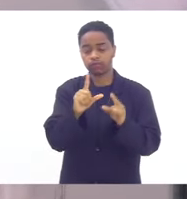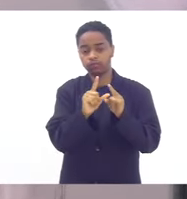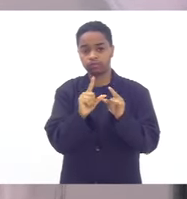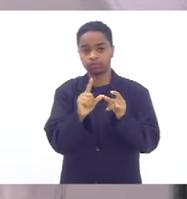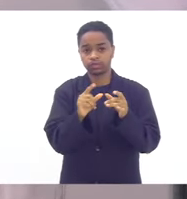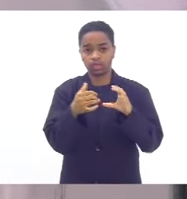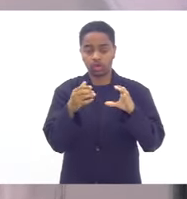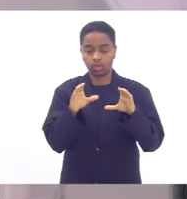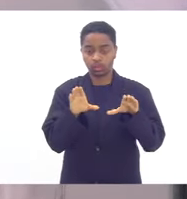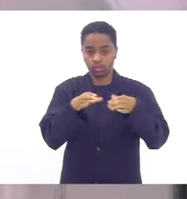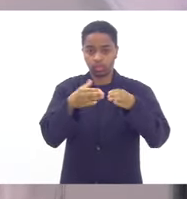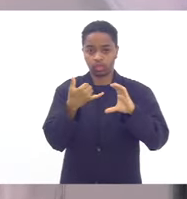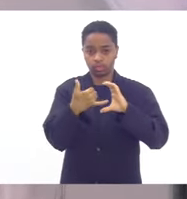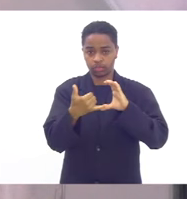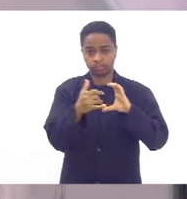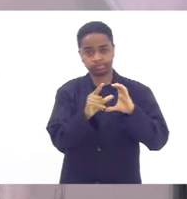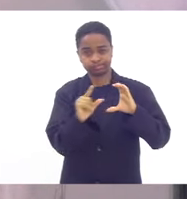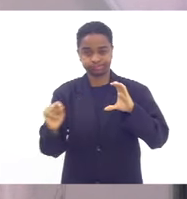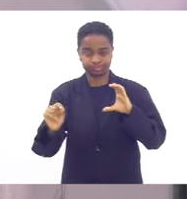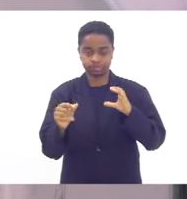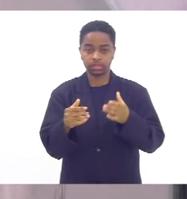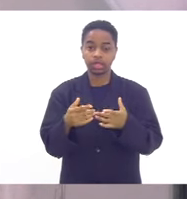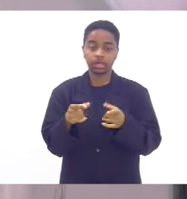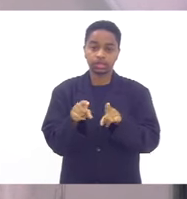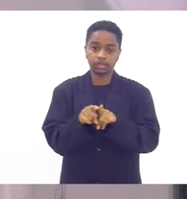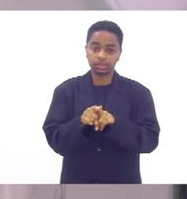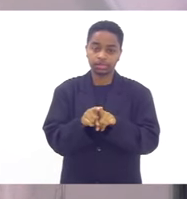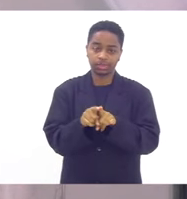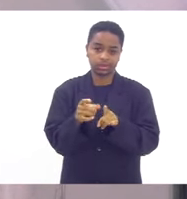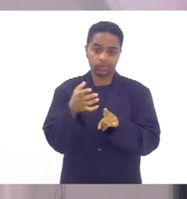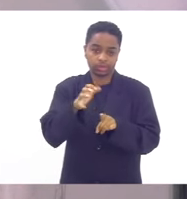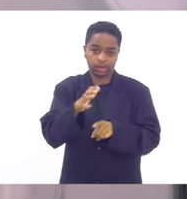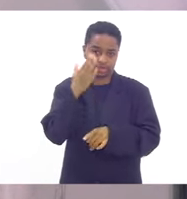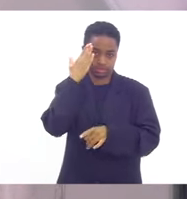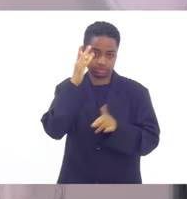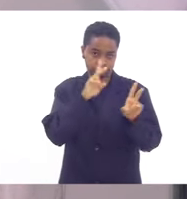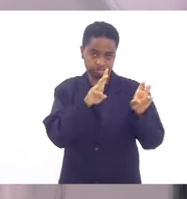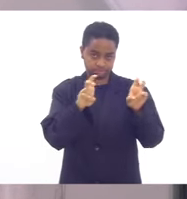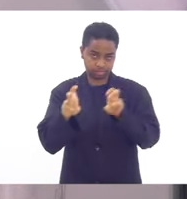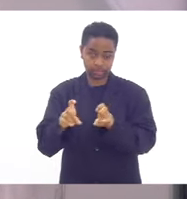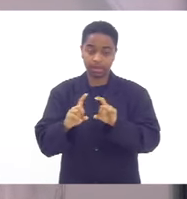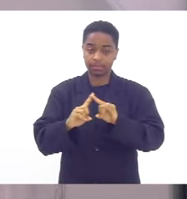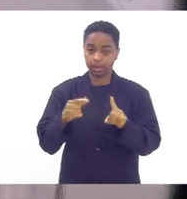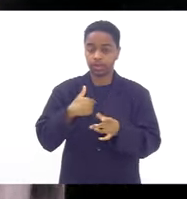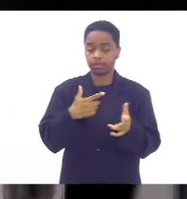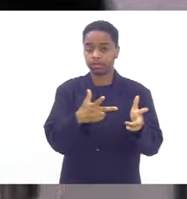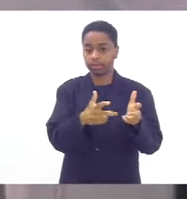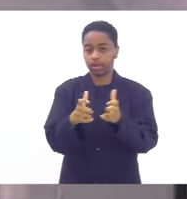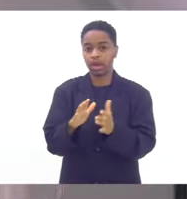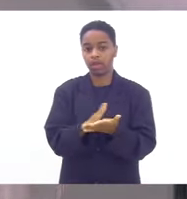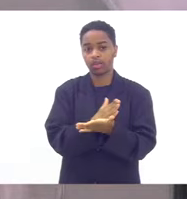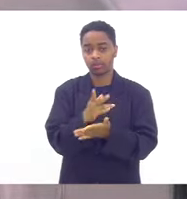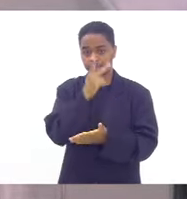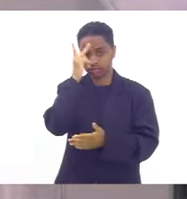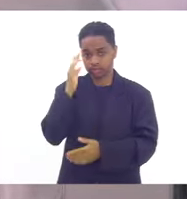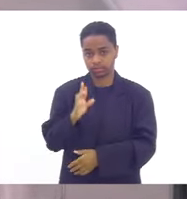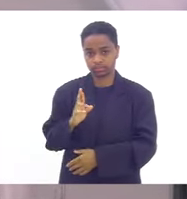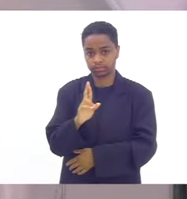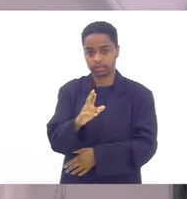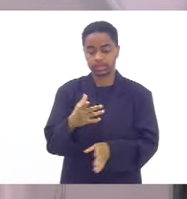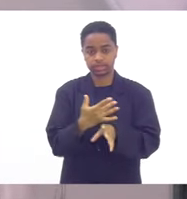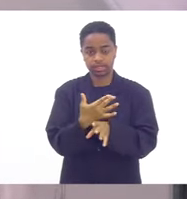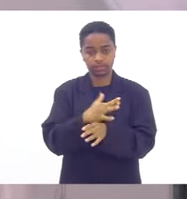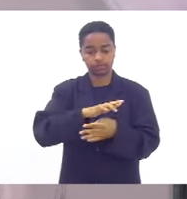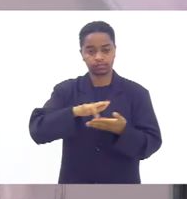e não enfrentou a questão, mas vejo alguns representantes da sociedade civil de diversas cidades aqui, que